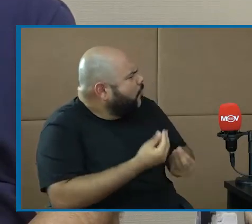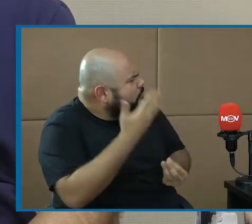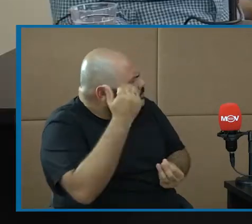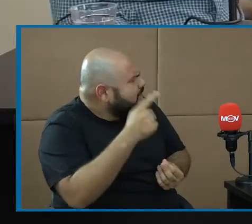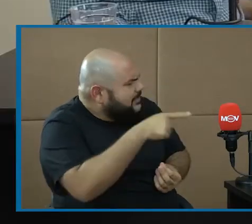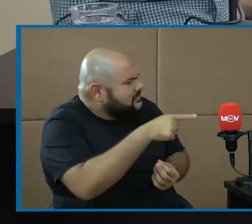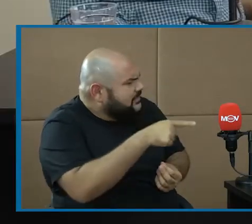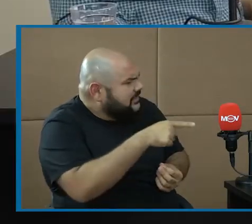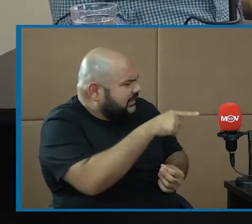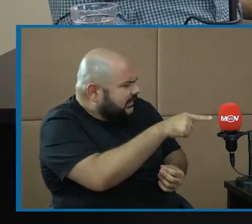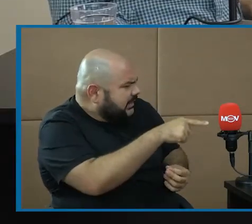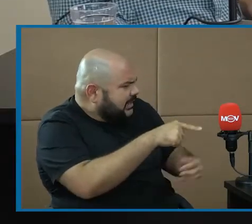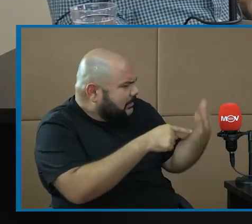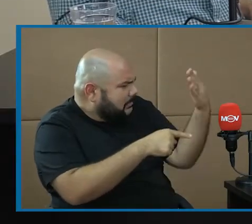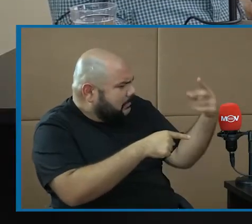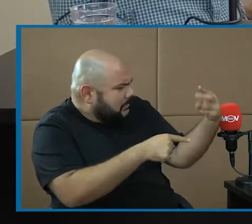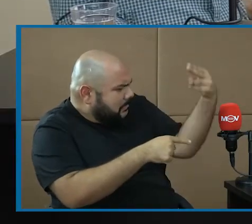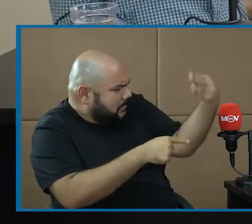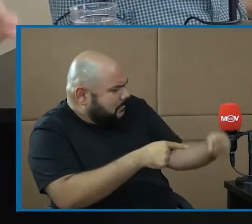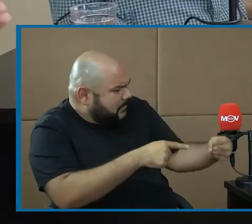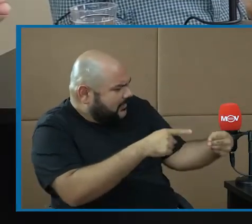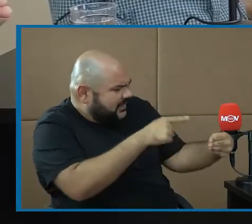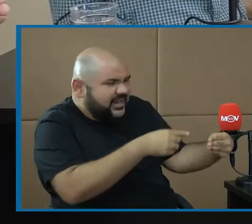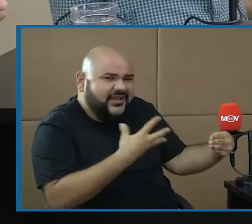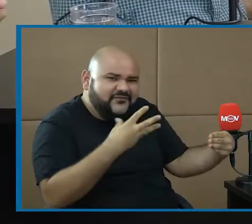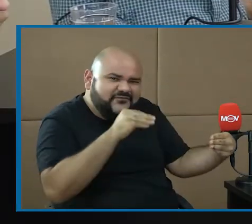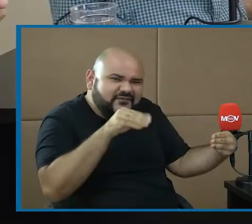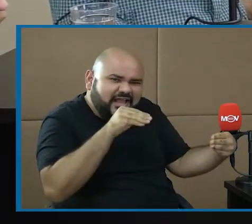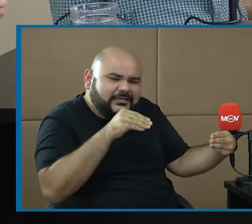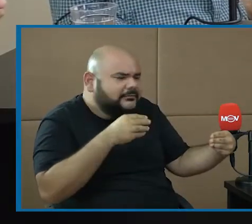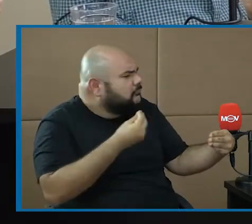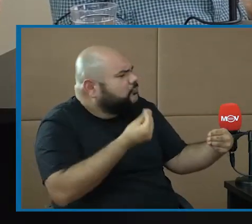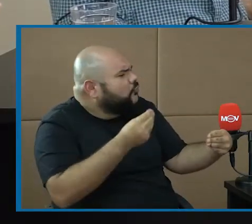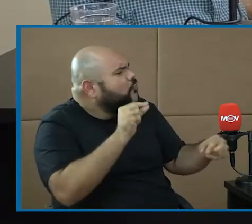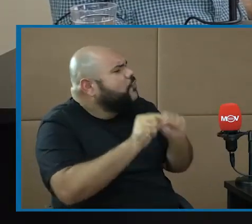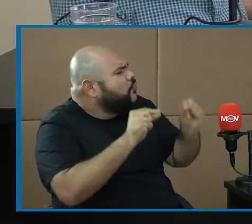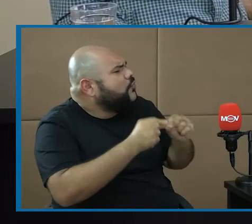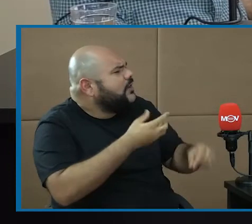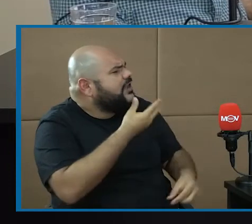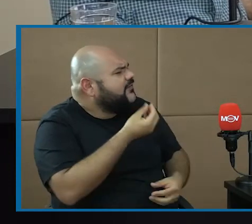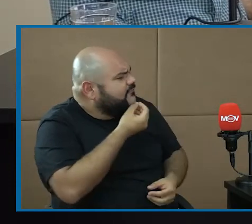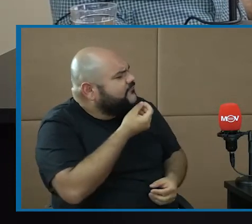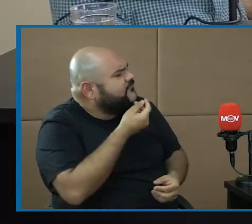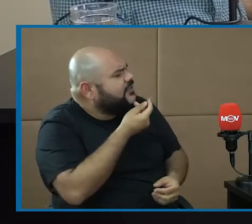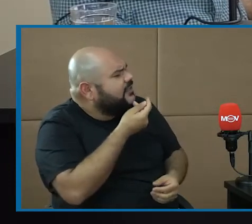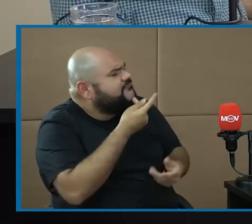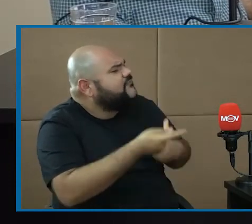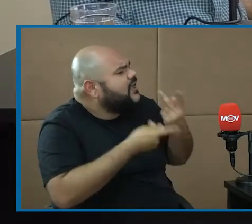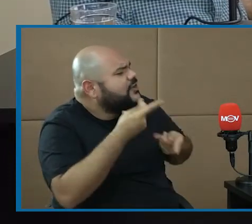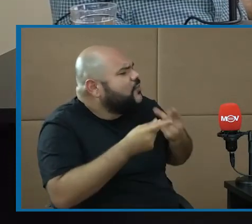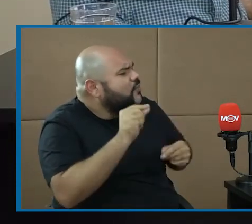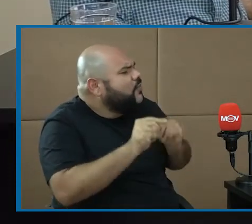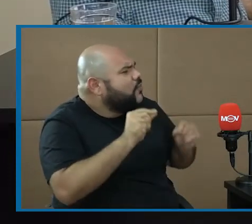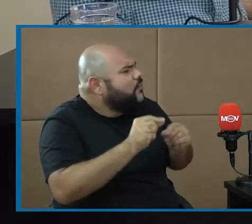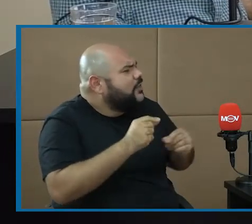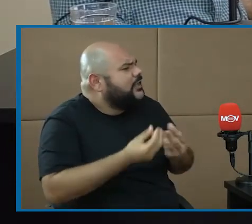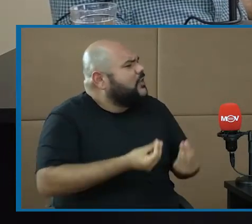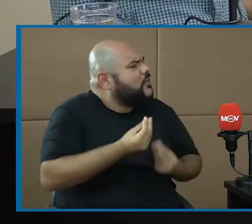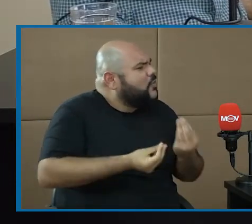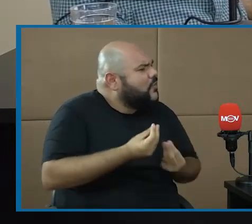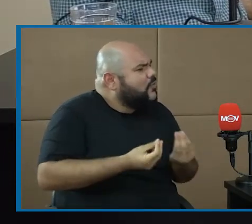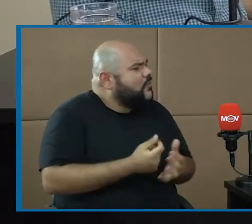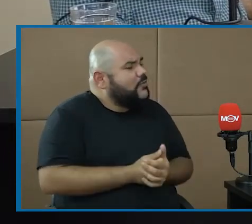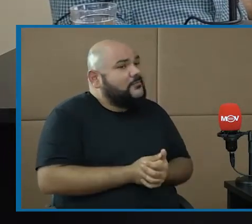fala? Aí eu, fala. O que ela falou? Bem-vindo ao shopping tal, aproveite a promoção na loja, hoje é dia de não